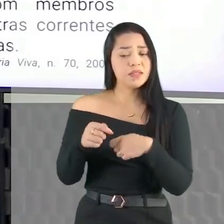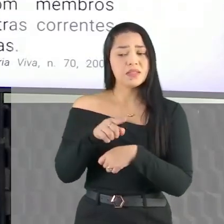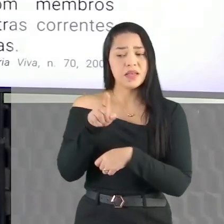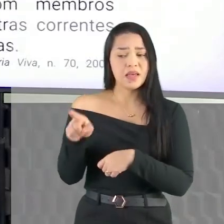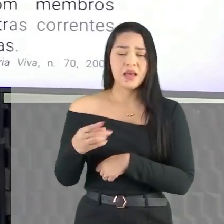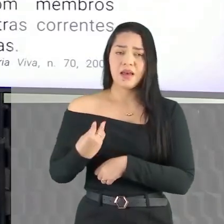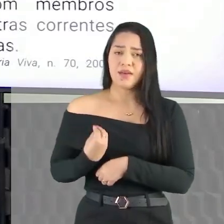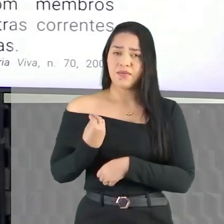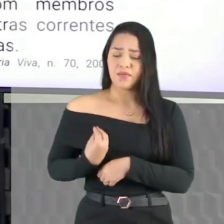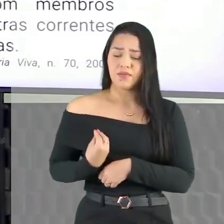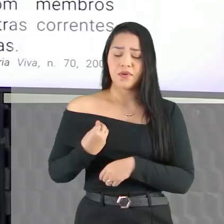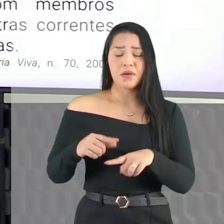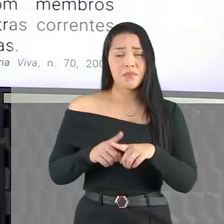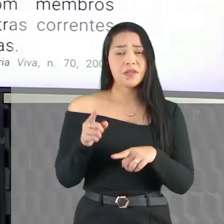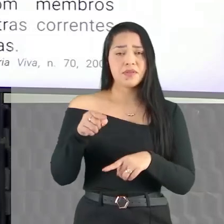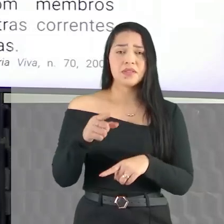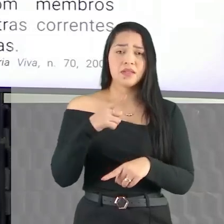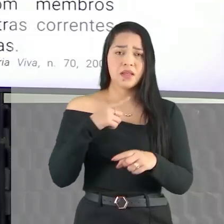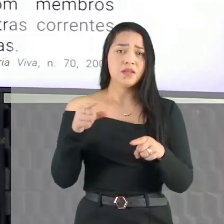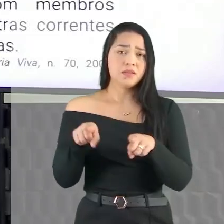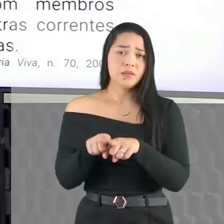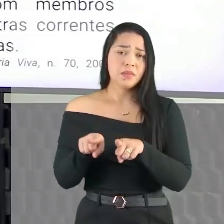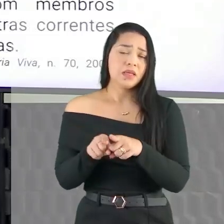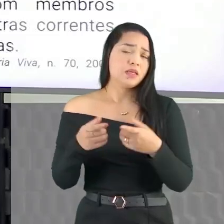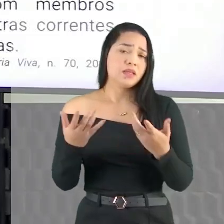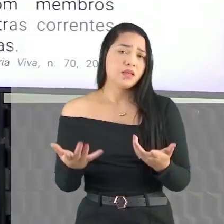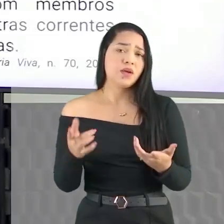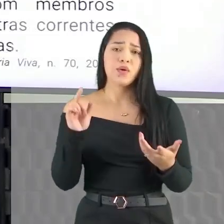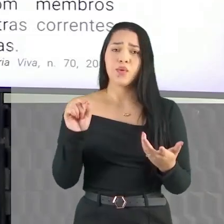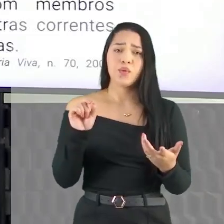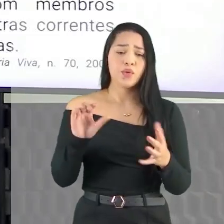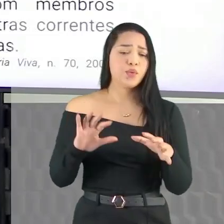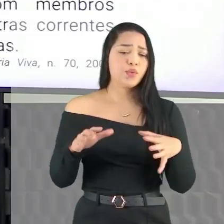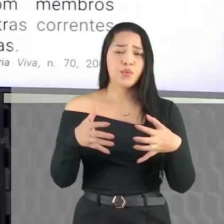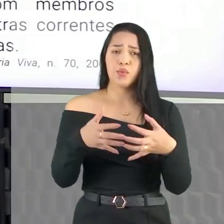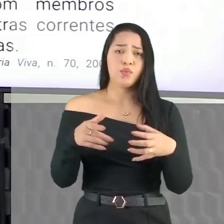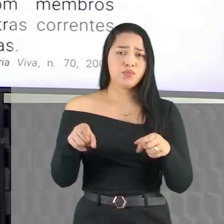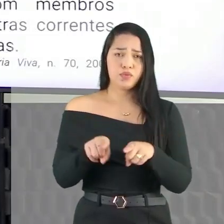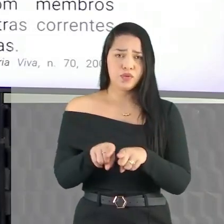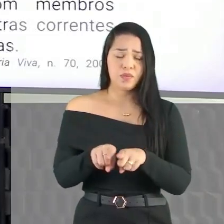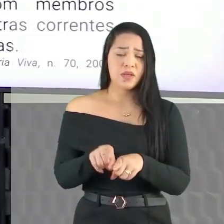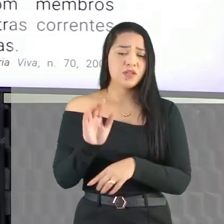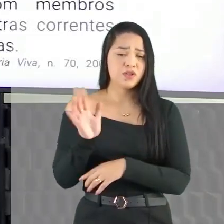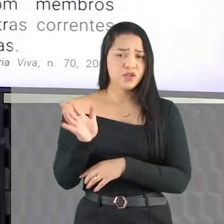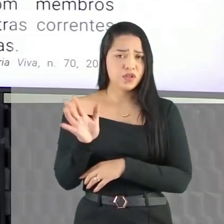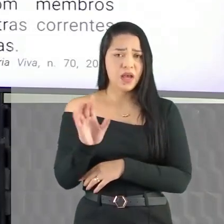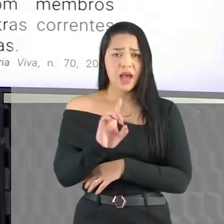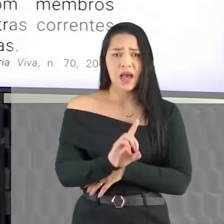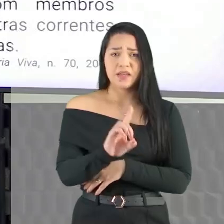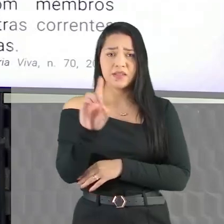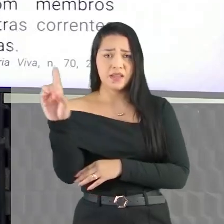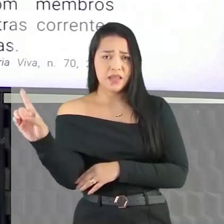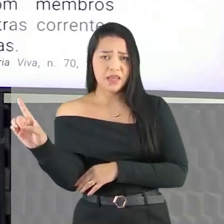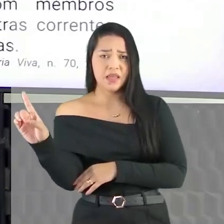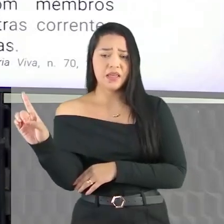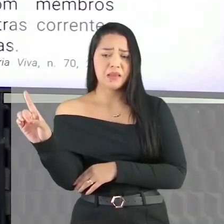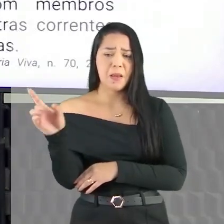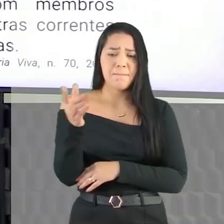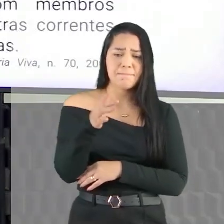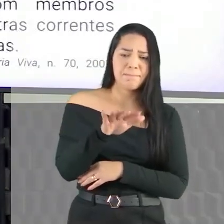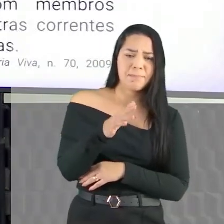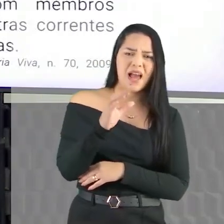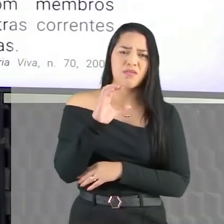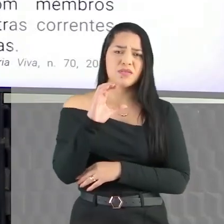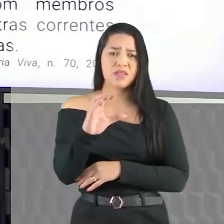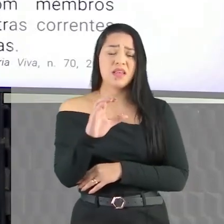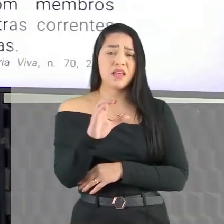possa sobreviver, mas você tem também, claro, né, partidos que estão mais à direita ou mais ao centro,